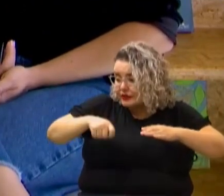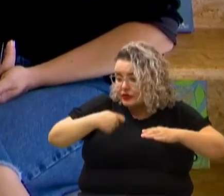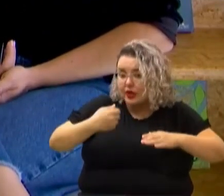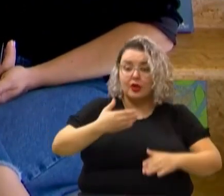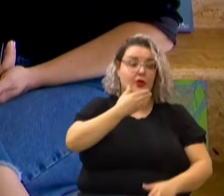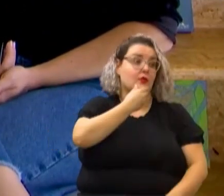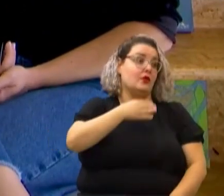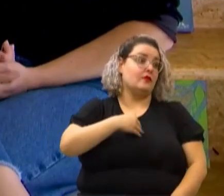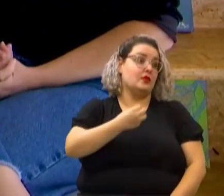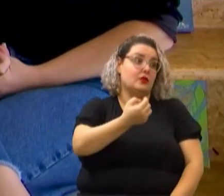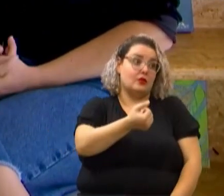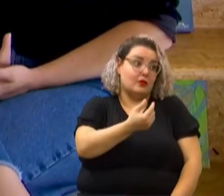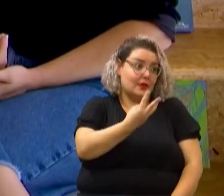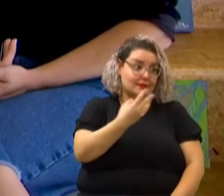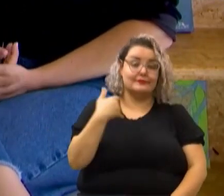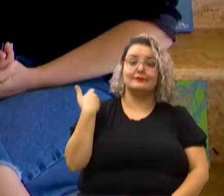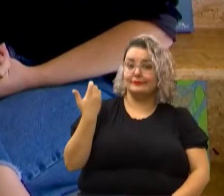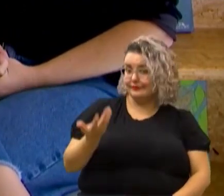tablet